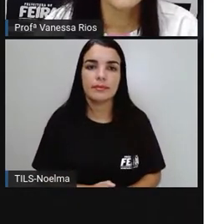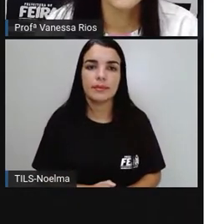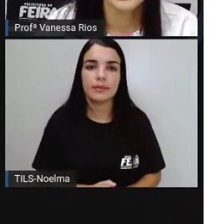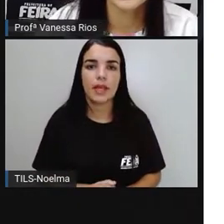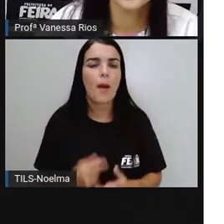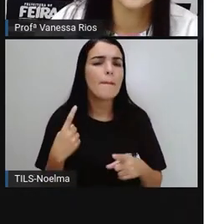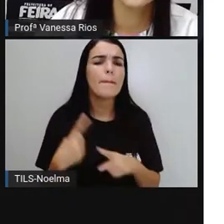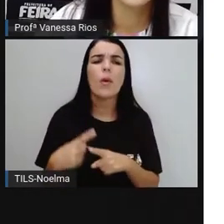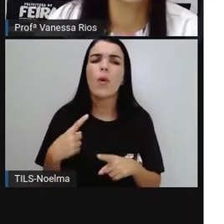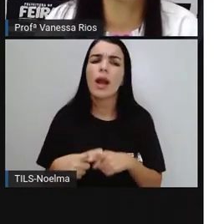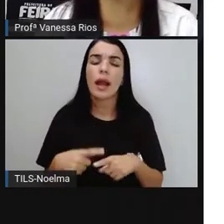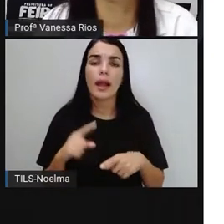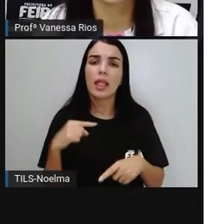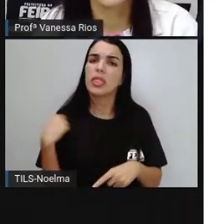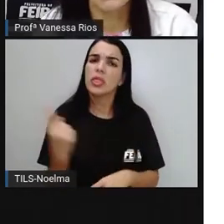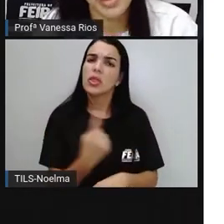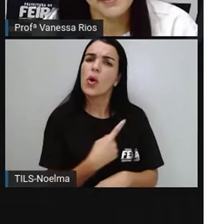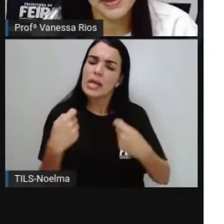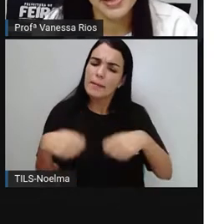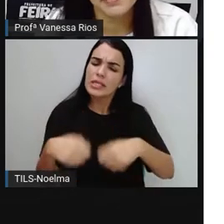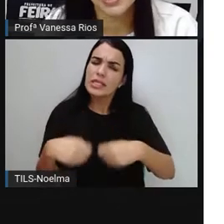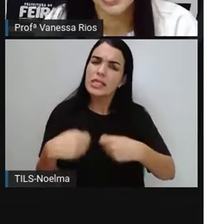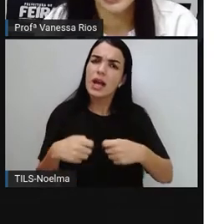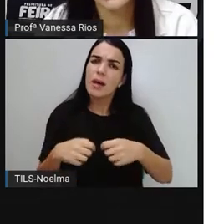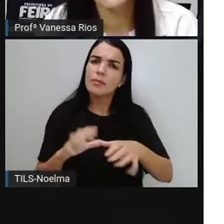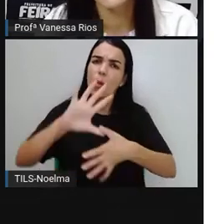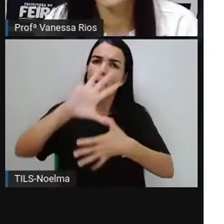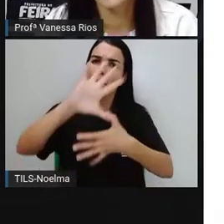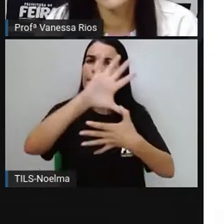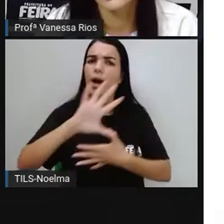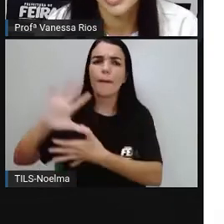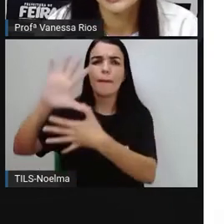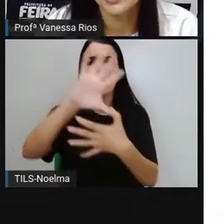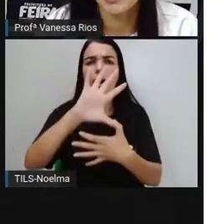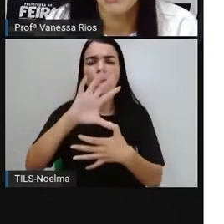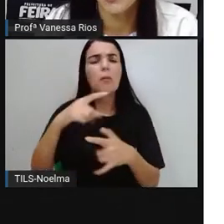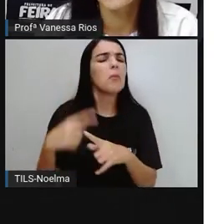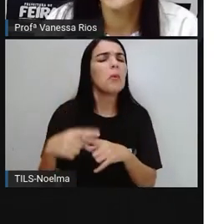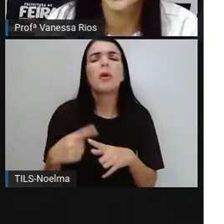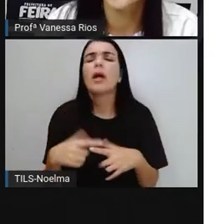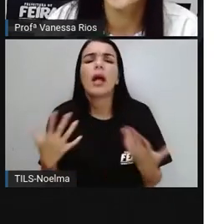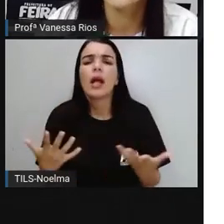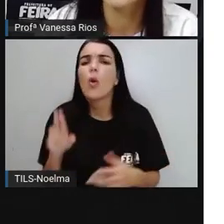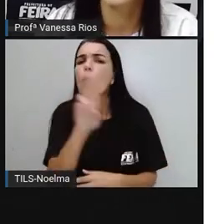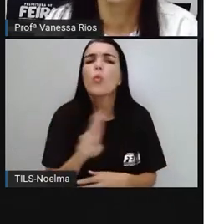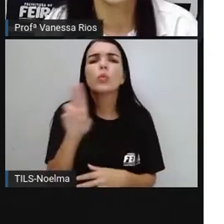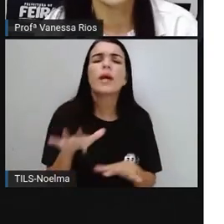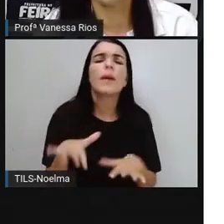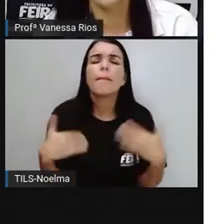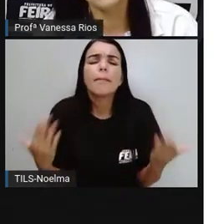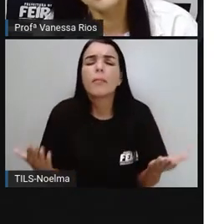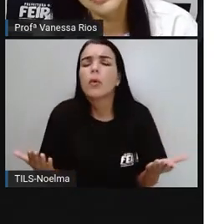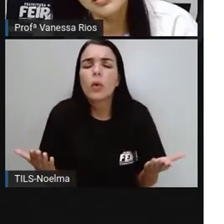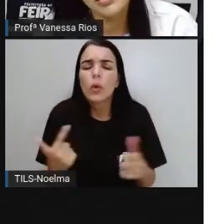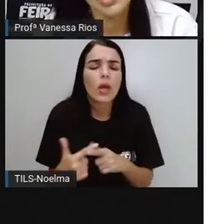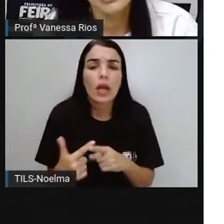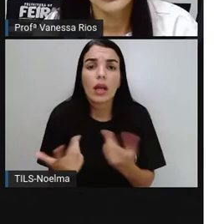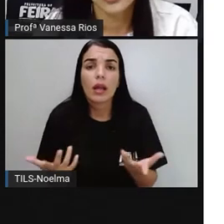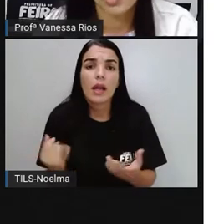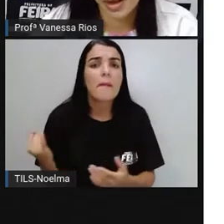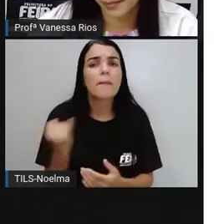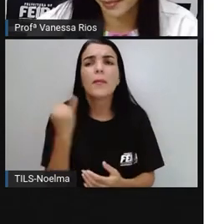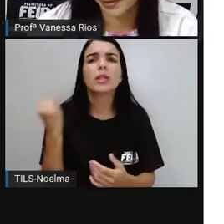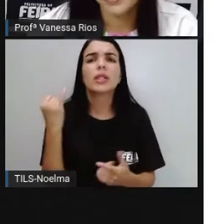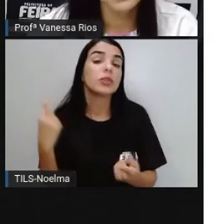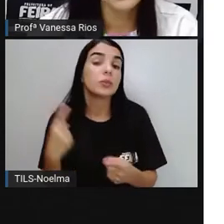E aí, por que que a gente precisa de um mapa, né? Para que que eles são utilizados? Qual o objetivo e a importância